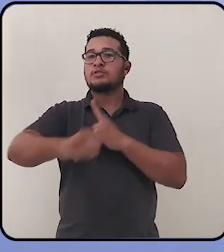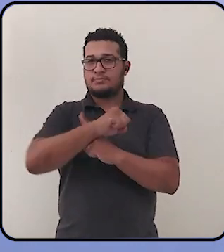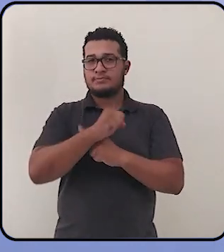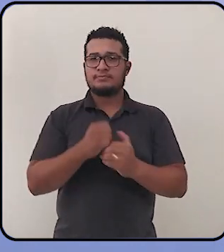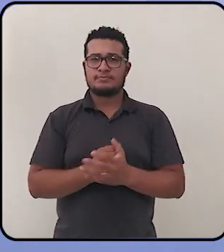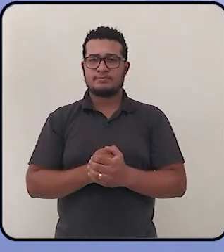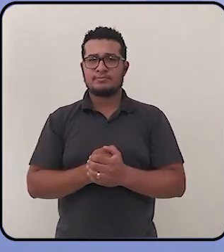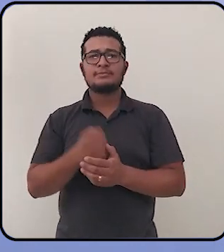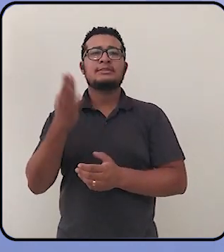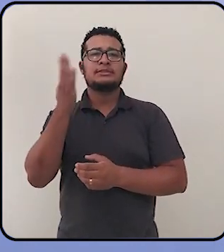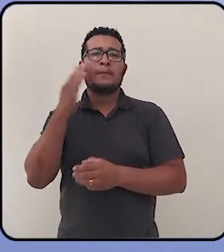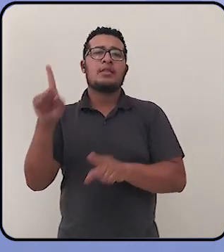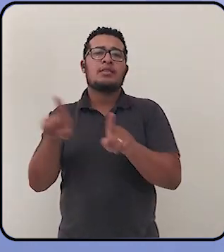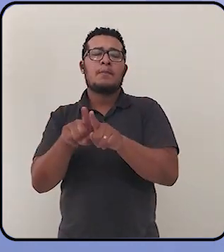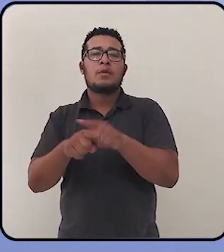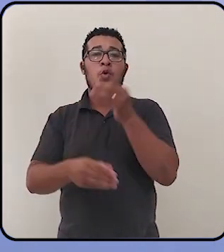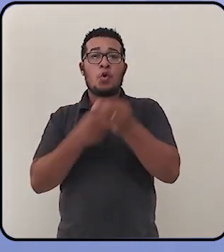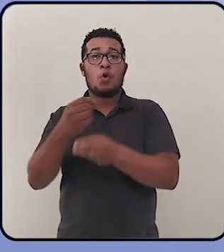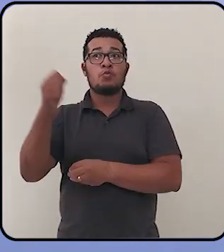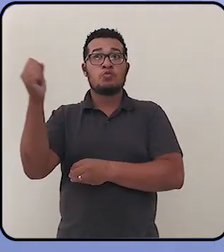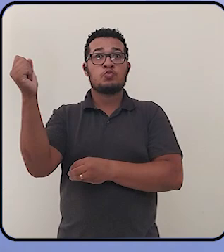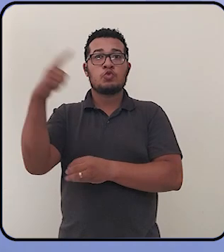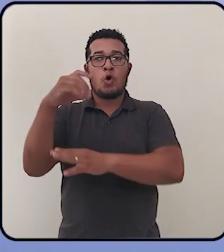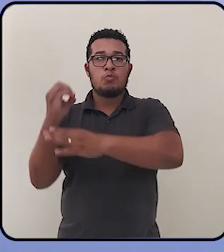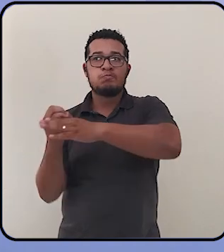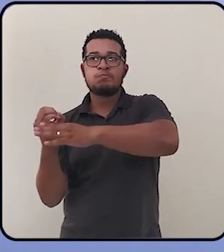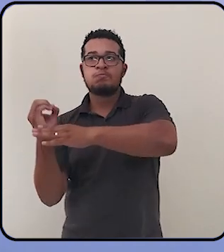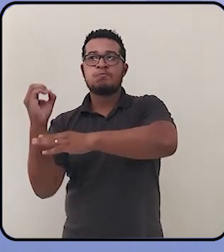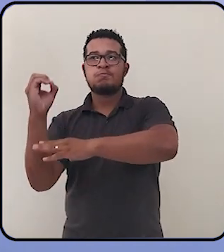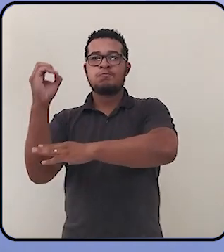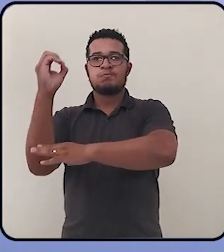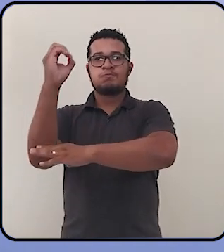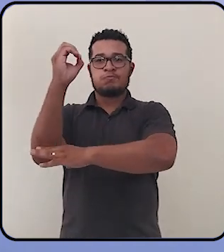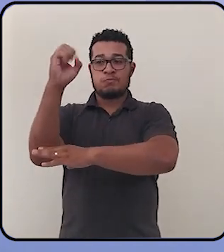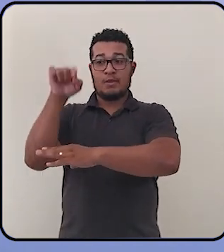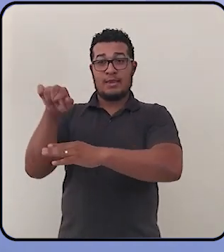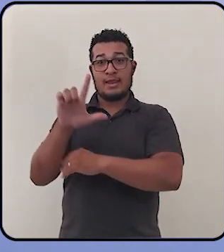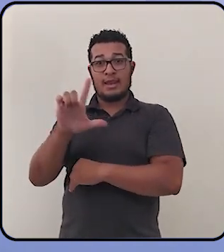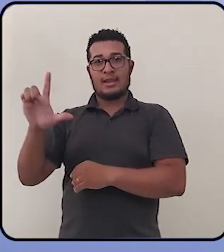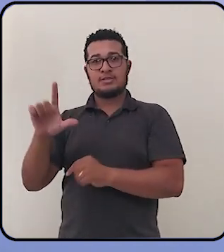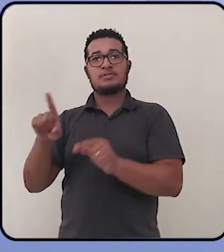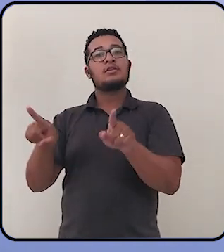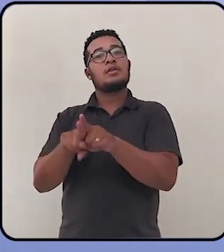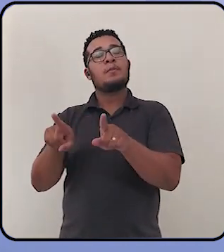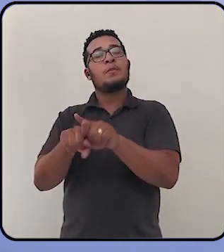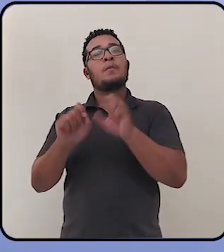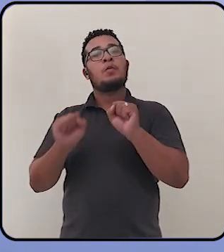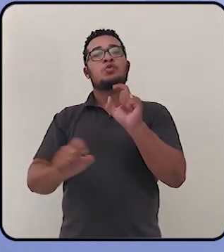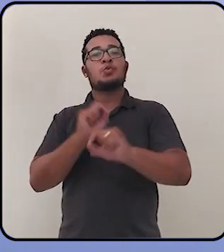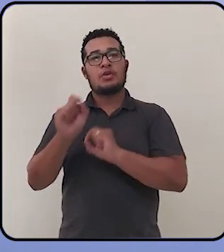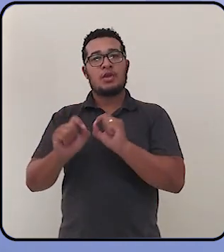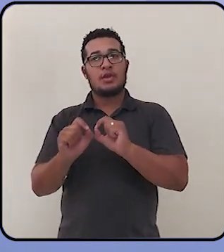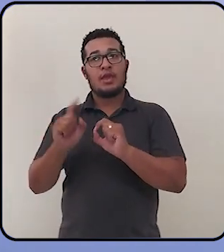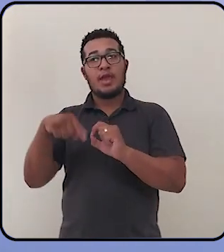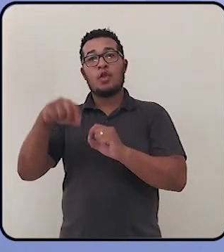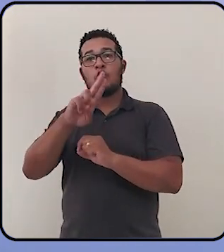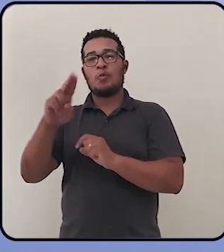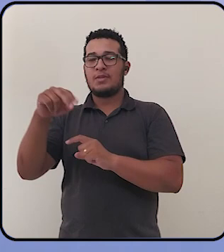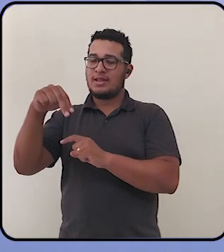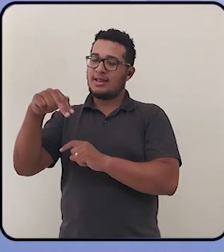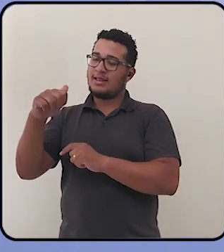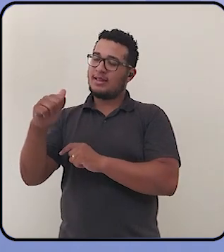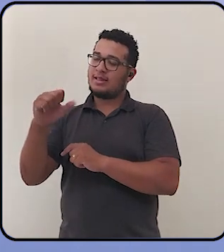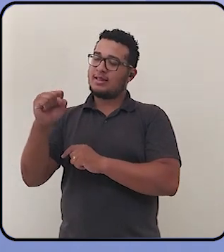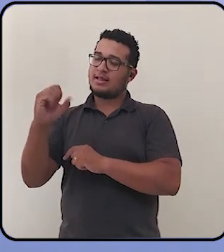disso, conforme o nascer do Sol que a gente já viu, o leste também pode ser conhecido como